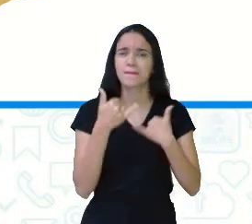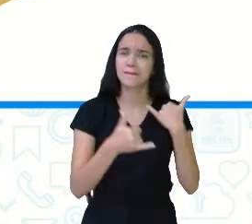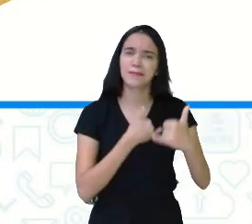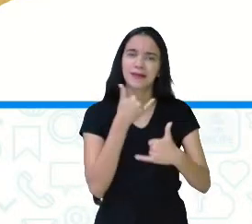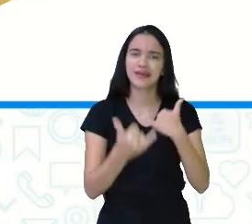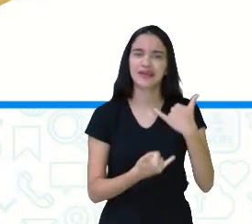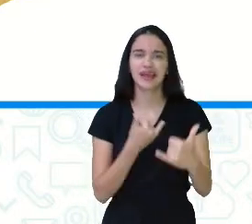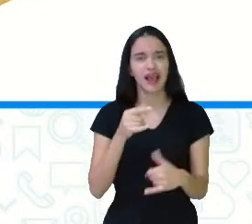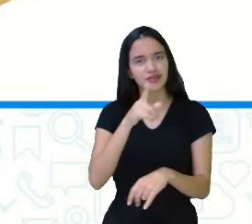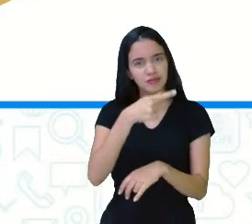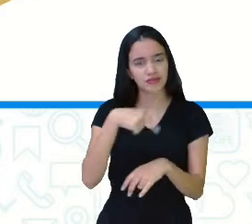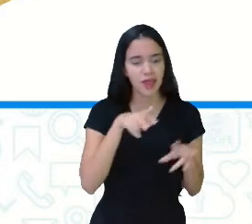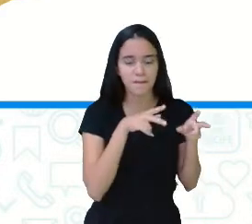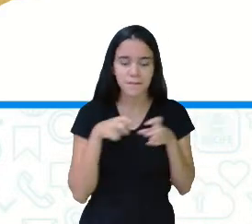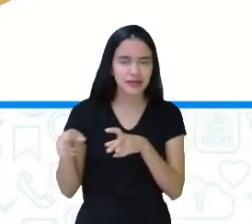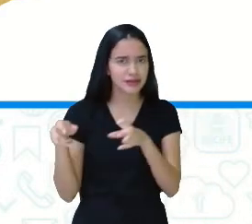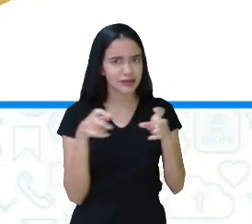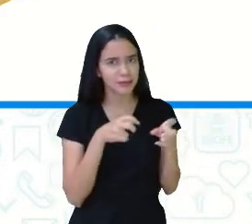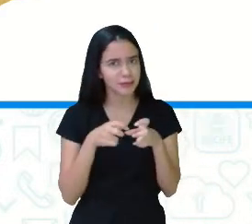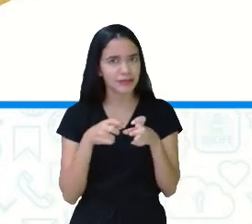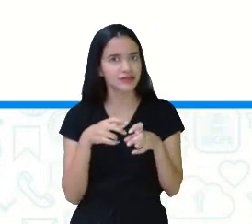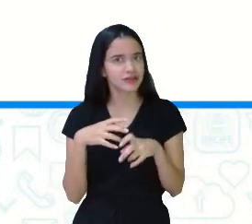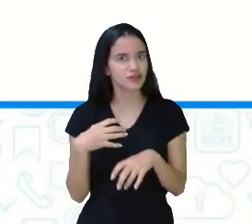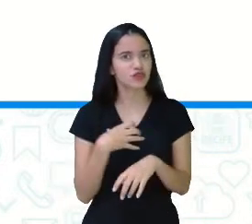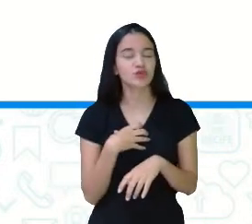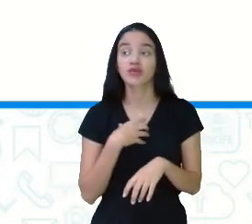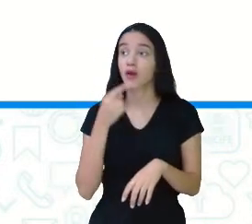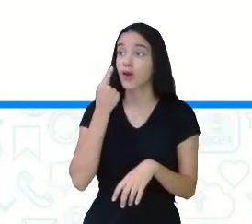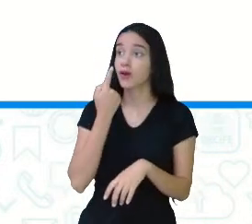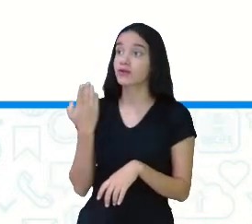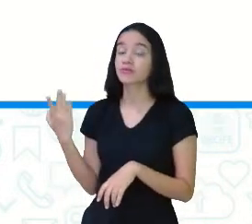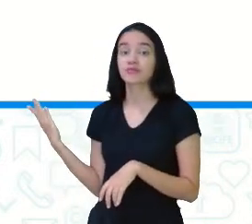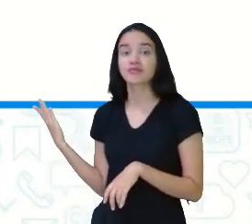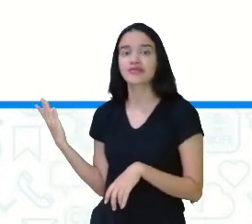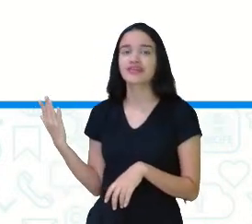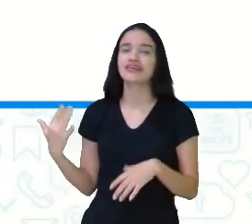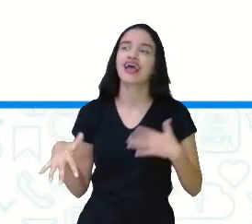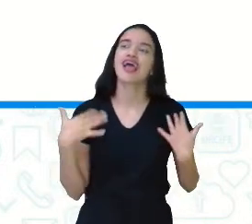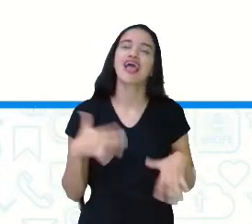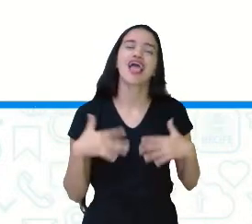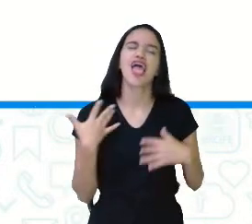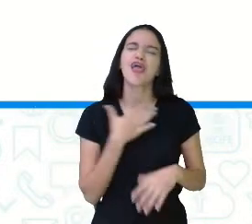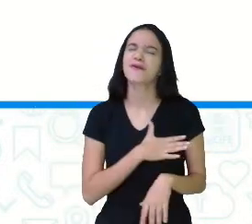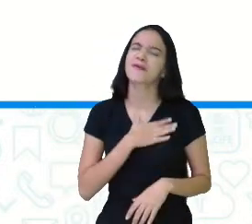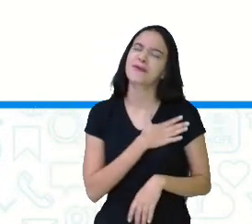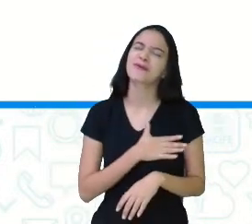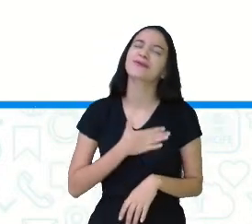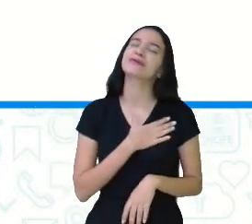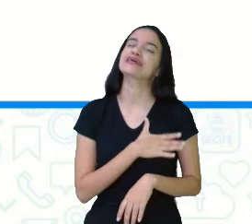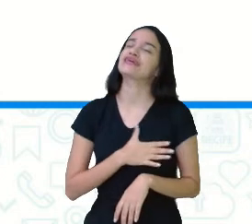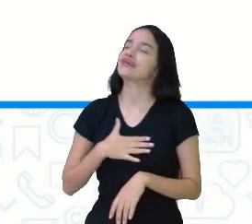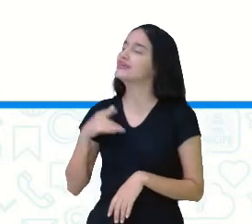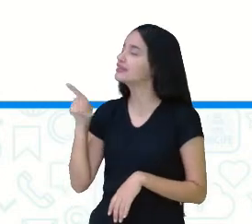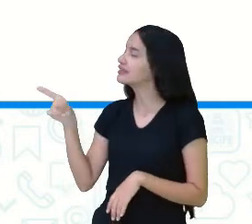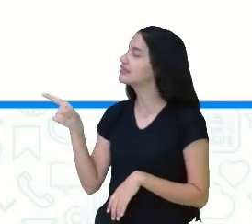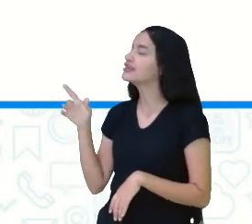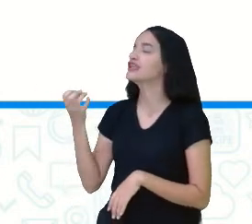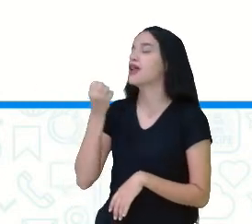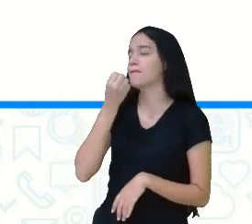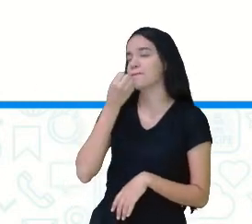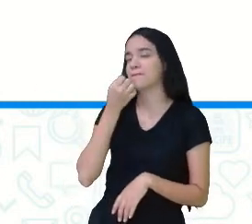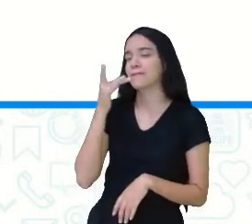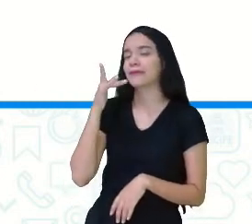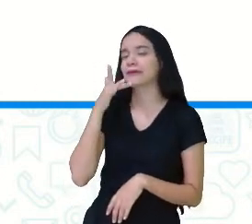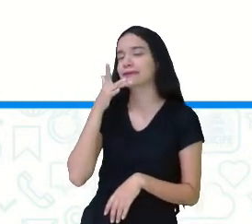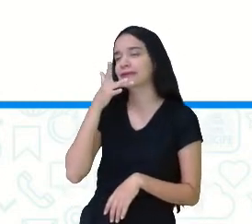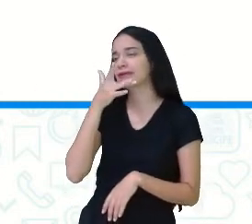vocês identificarem que figuras são essas. Eu tenho... Eita, esse eu gosto, viu? Esse é muito